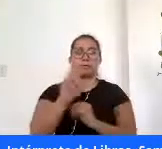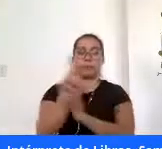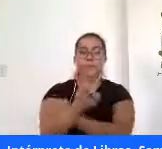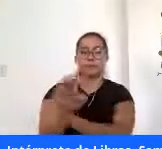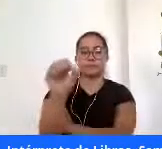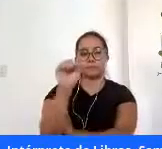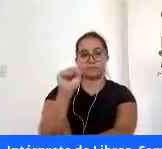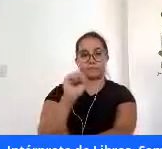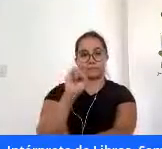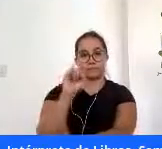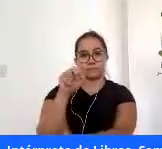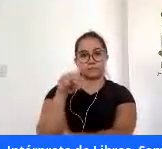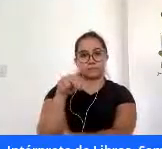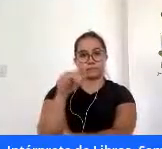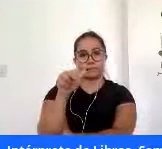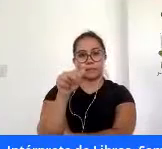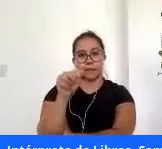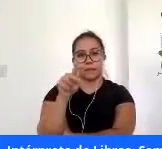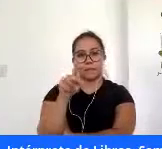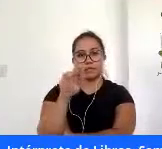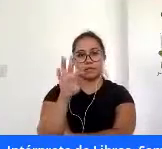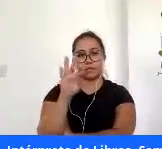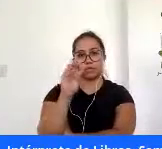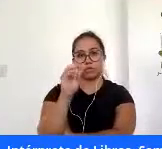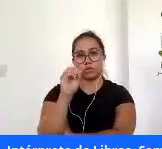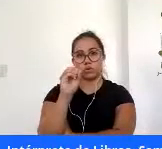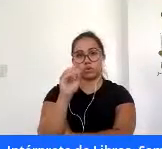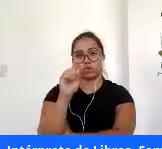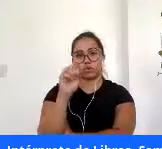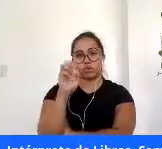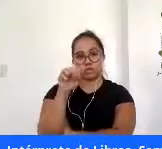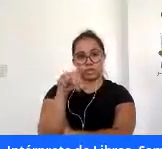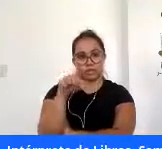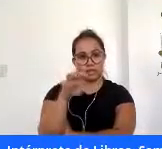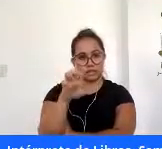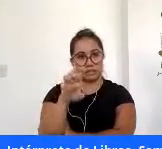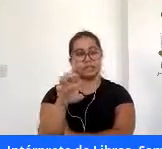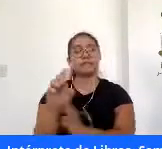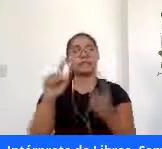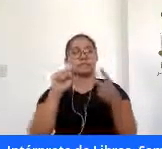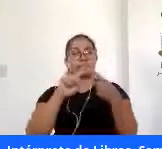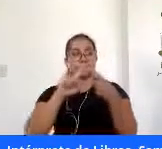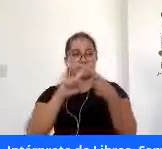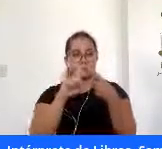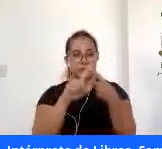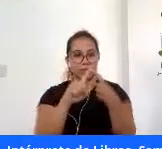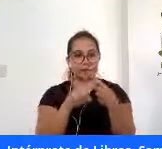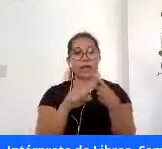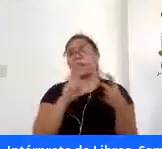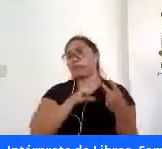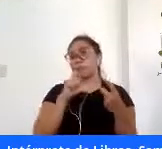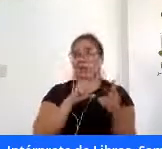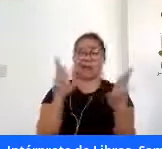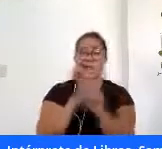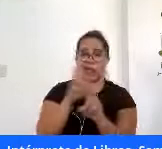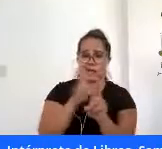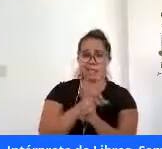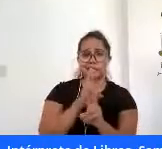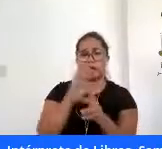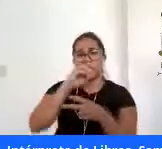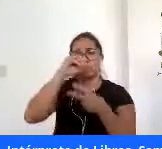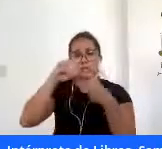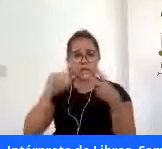é do que formações de novas comunicações entre os neurônios, e os neurônios e outras células também. No caso aqui